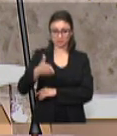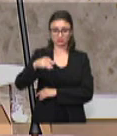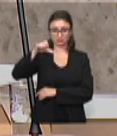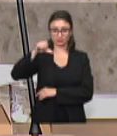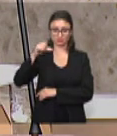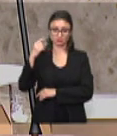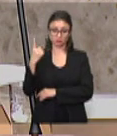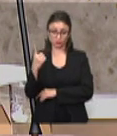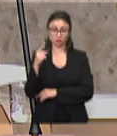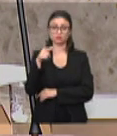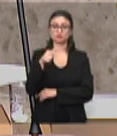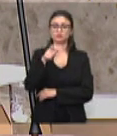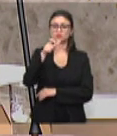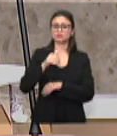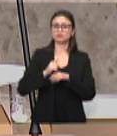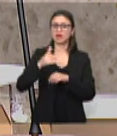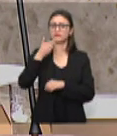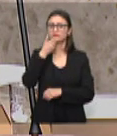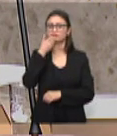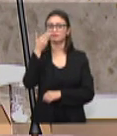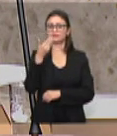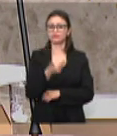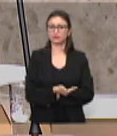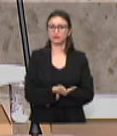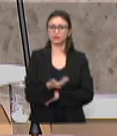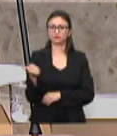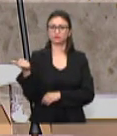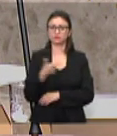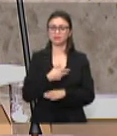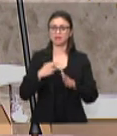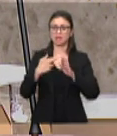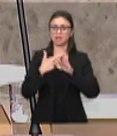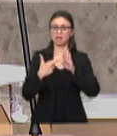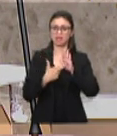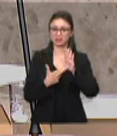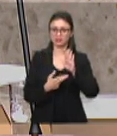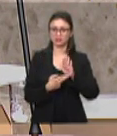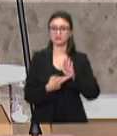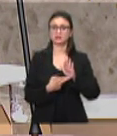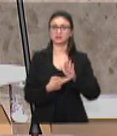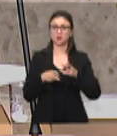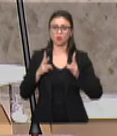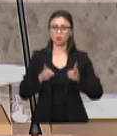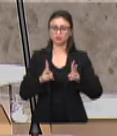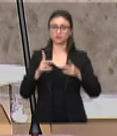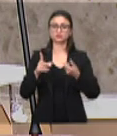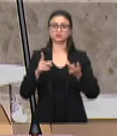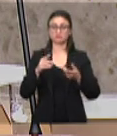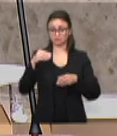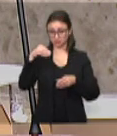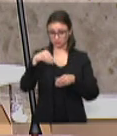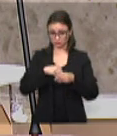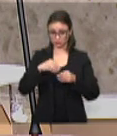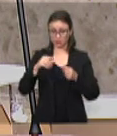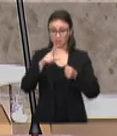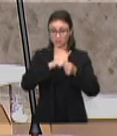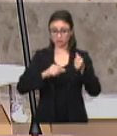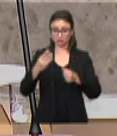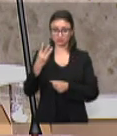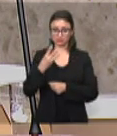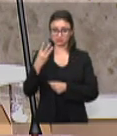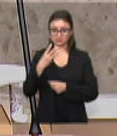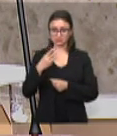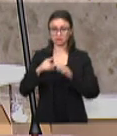8.213/91, quando mais favorável. Ministros julgam processo sobre a possibilidade de benefício